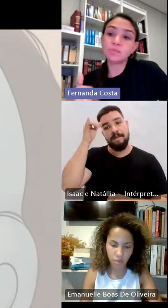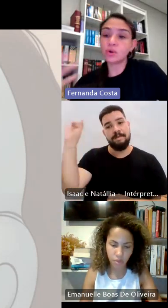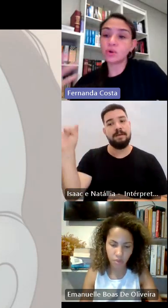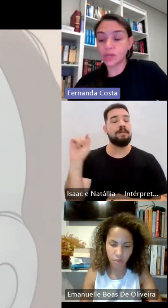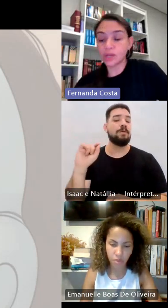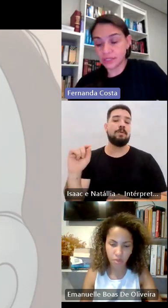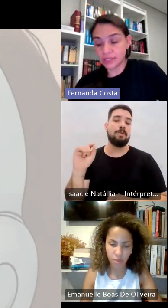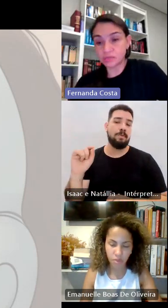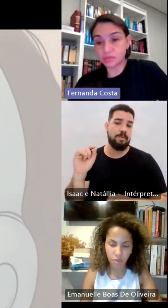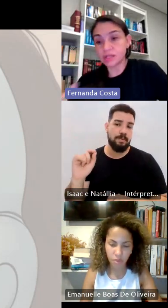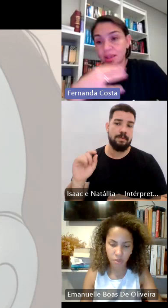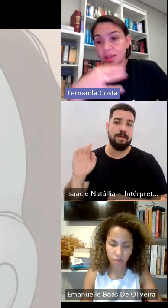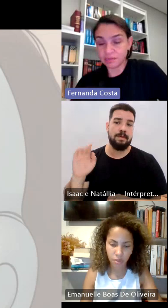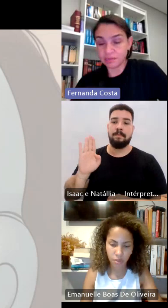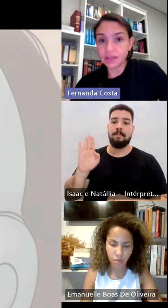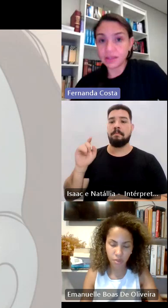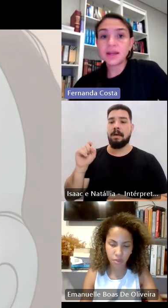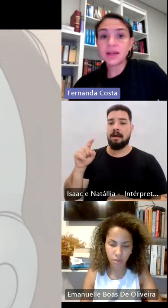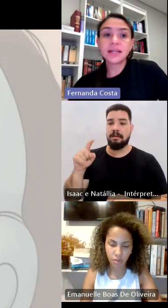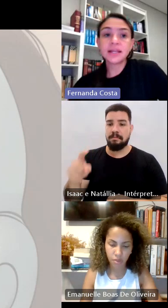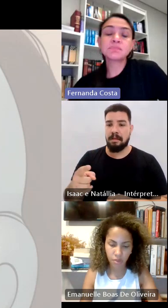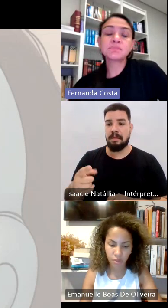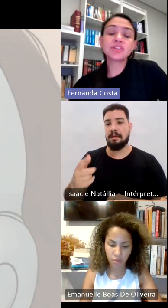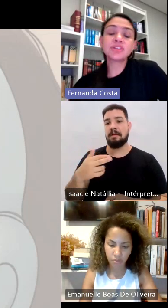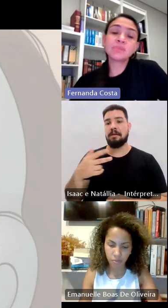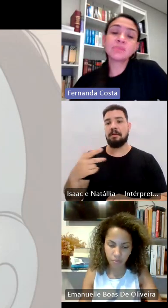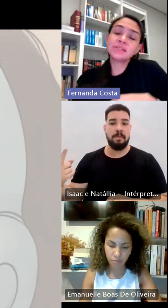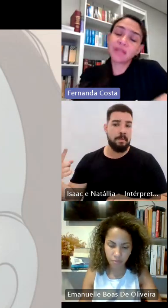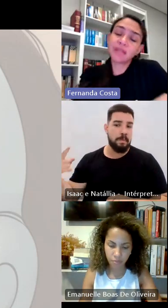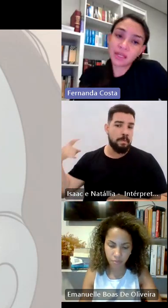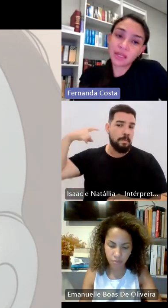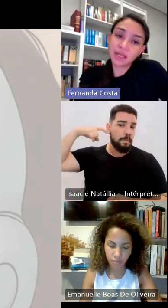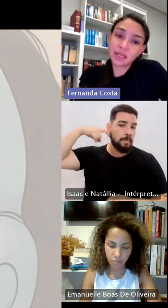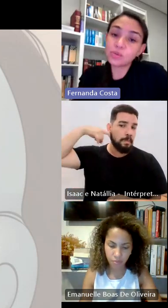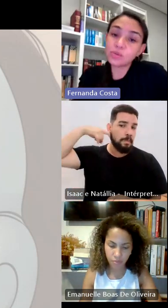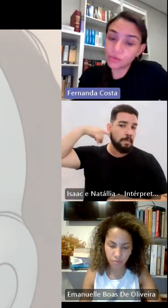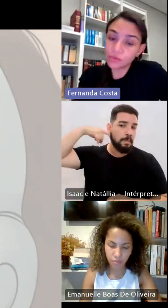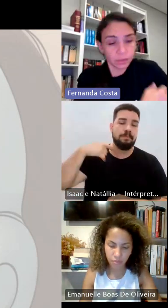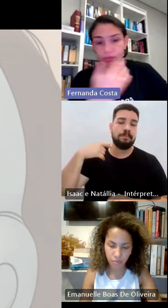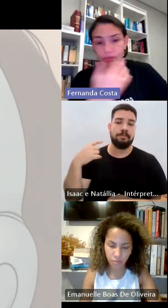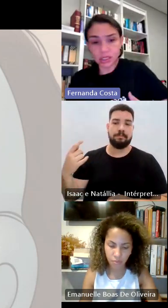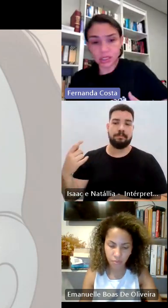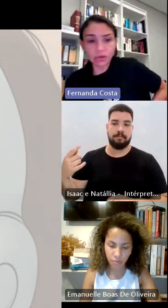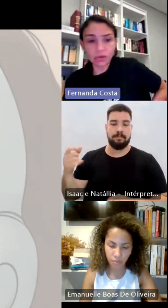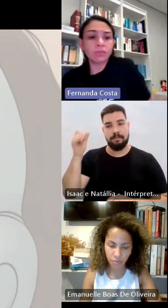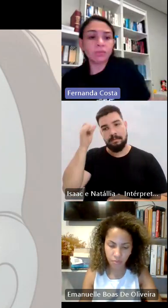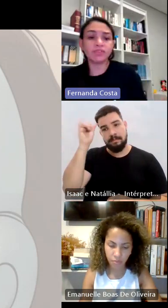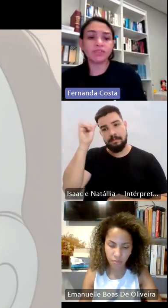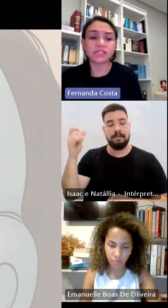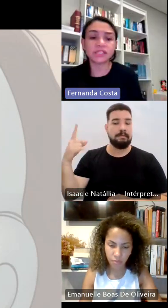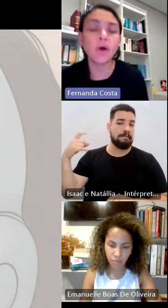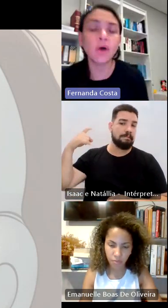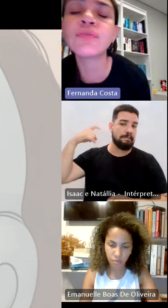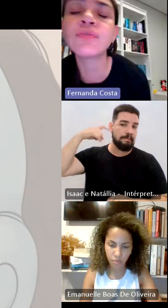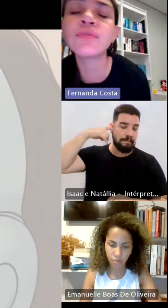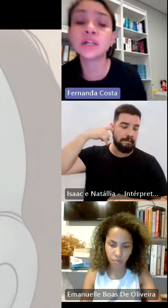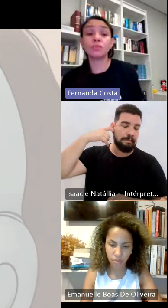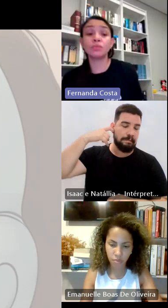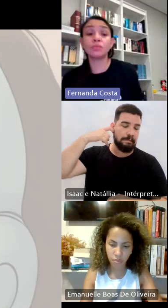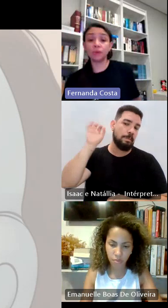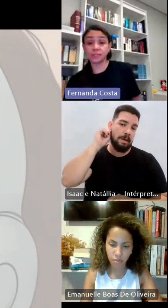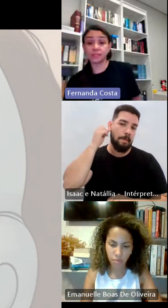alguns micro-organismos entrem nas partes mais internas do nosso ouvido, provocando alguma infecção,